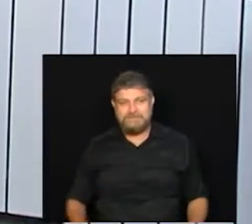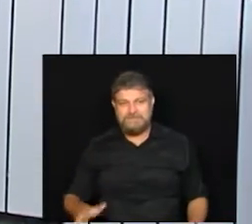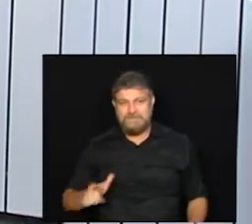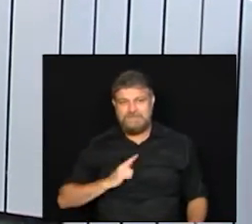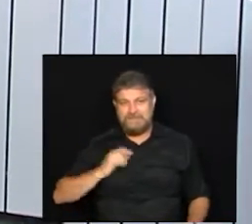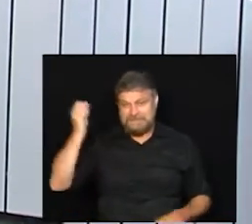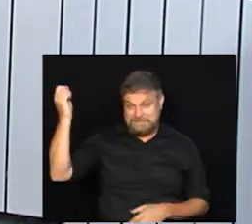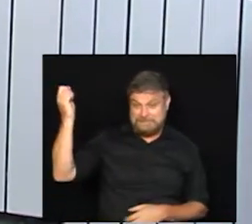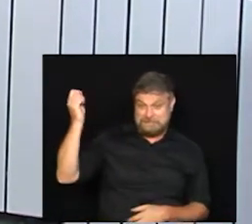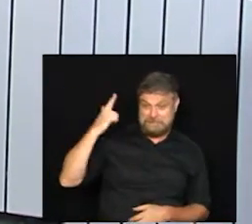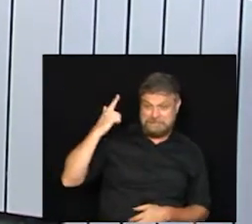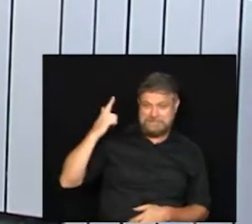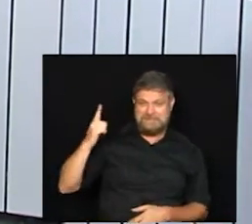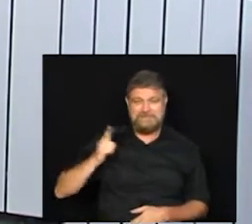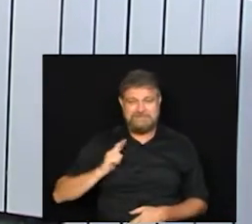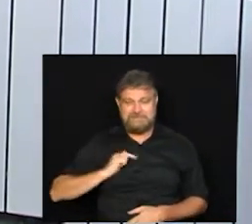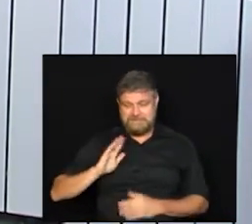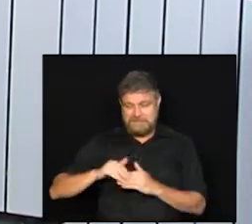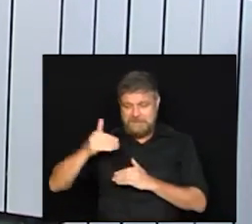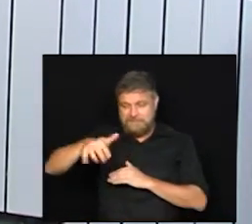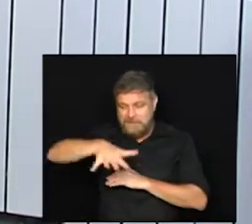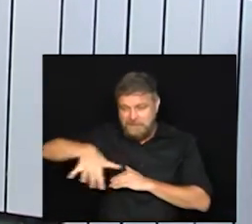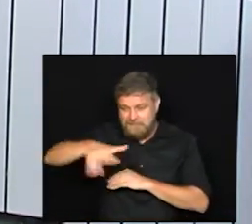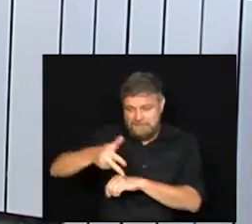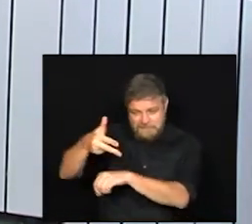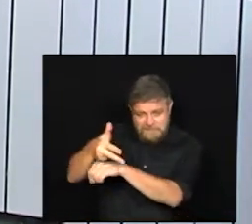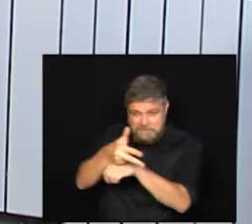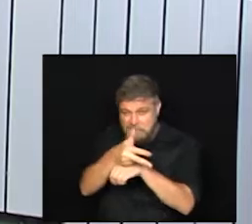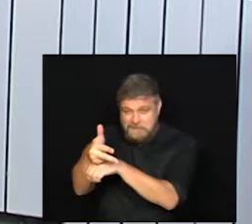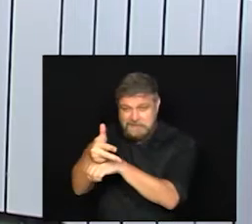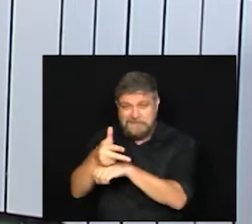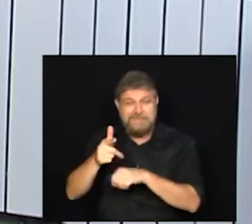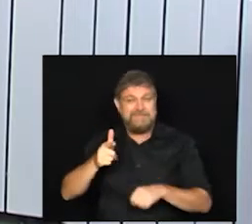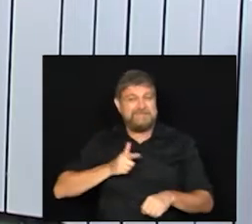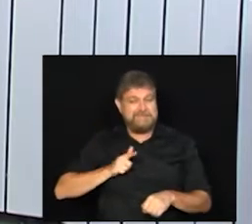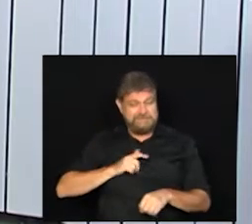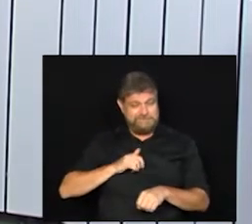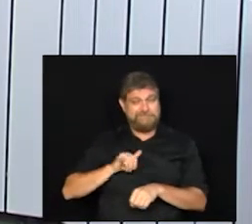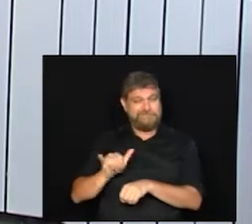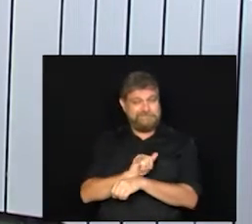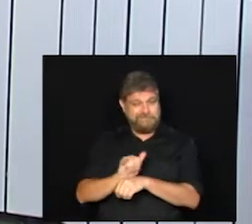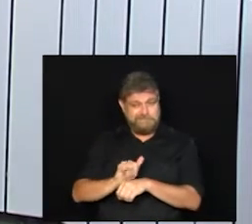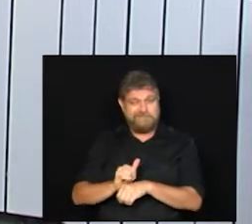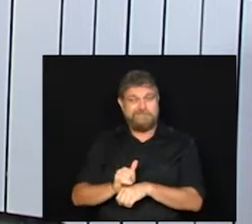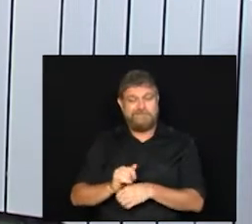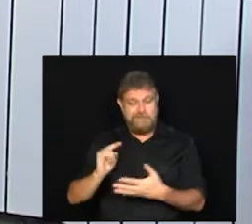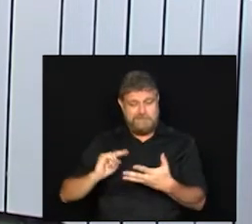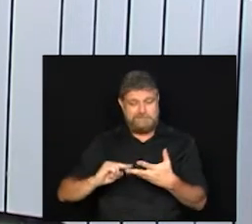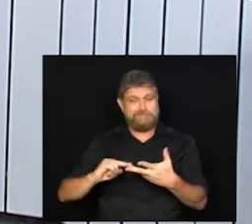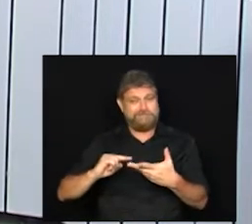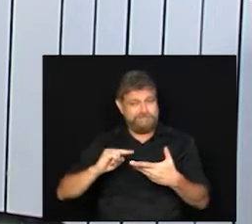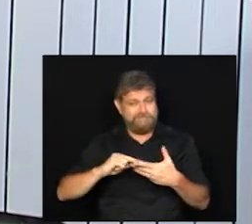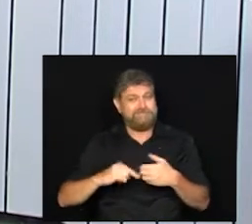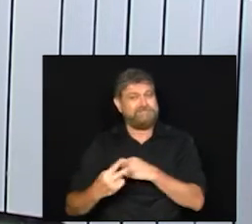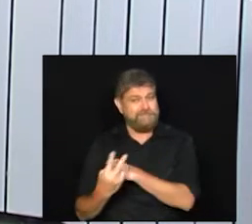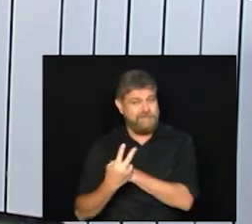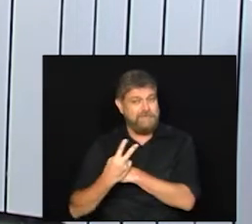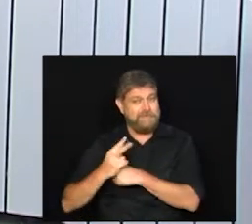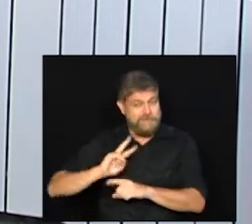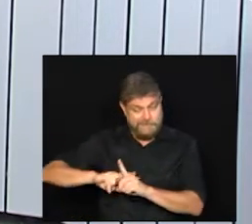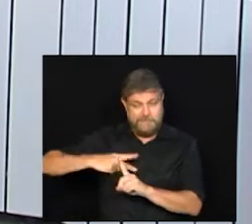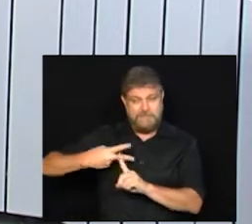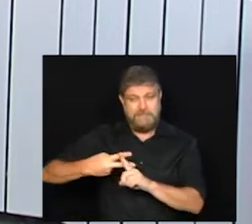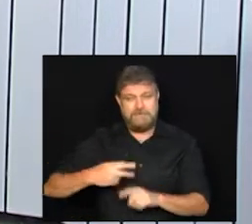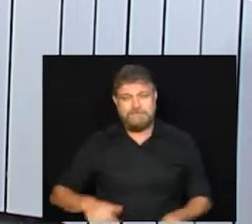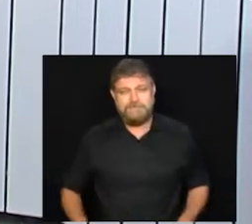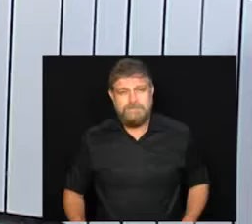pro sol, quando tem que ir pra externa, que a gente chama, tem que tomar os cuidados redobrados. Vinícius, nós